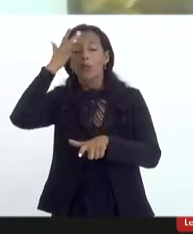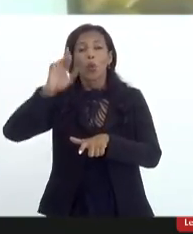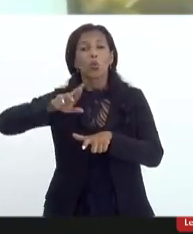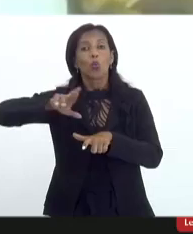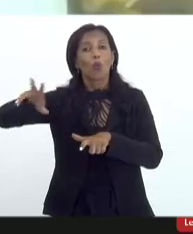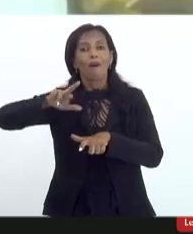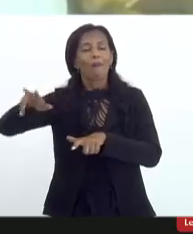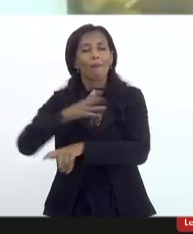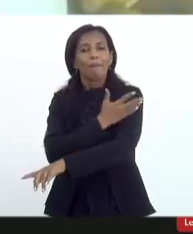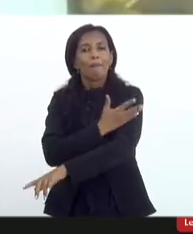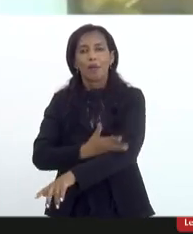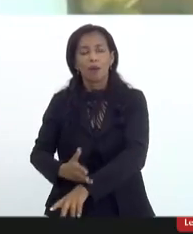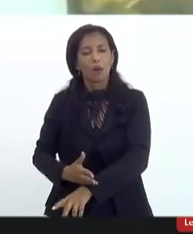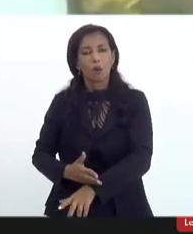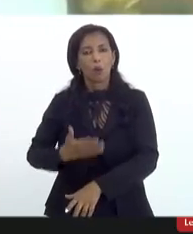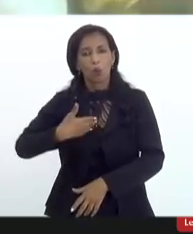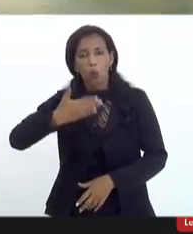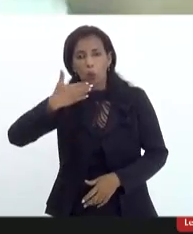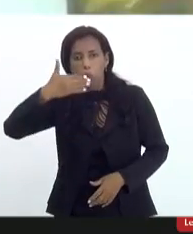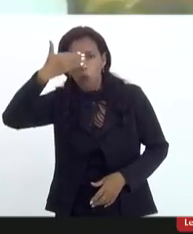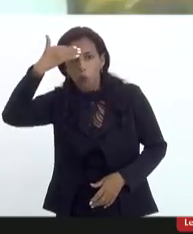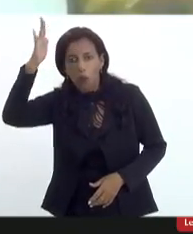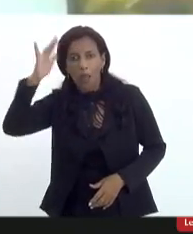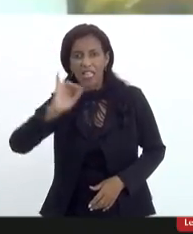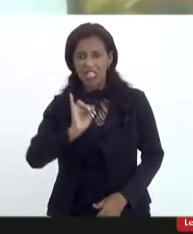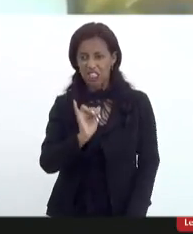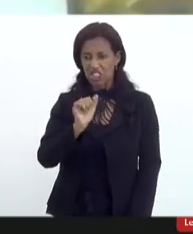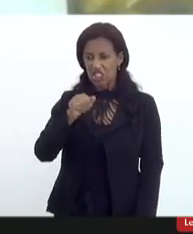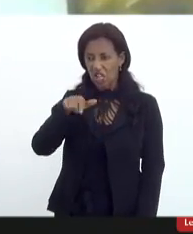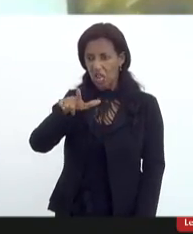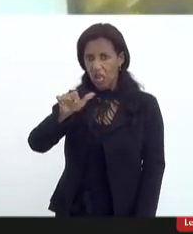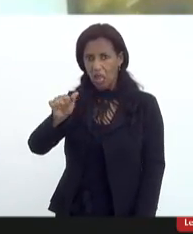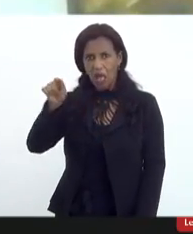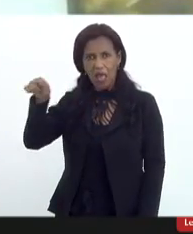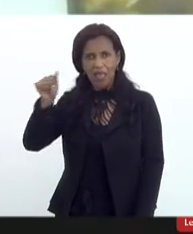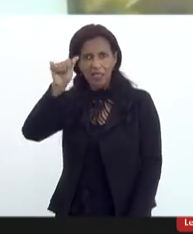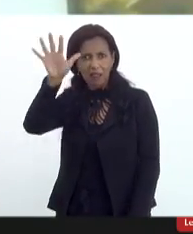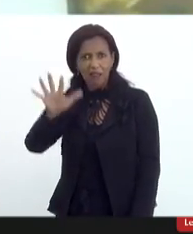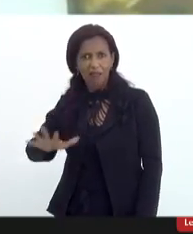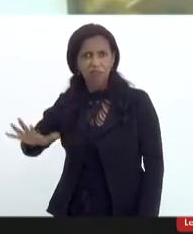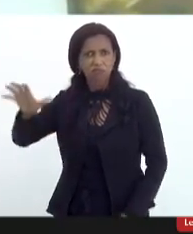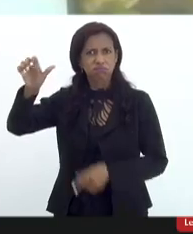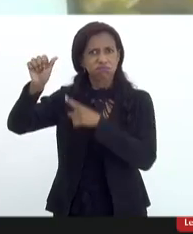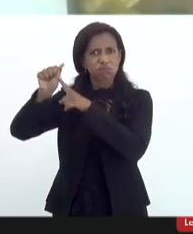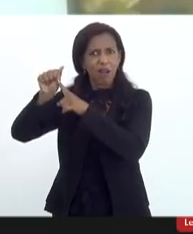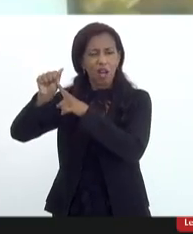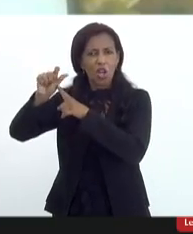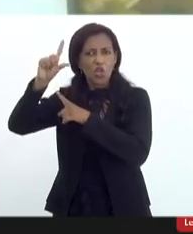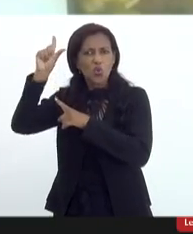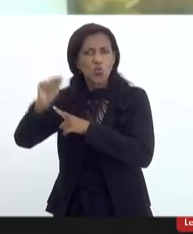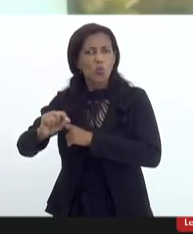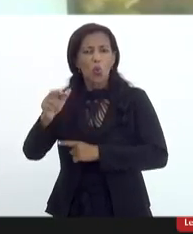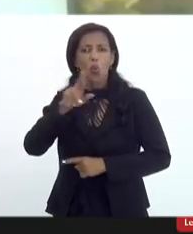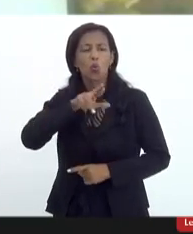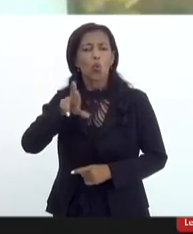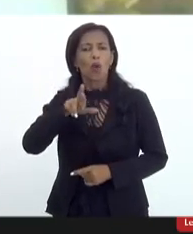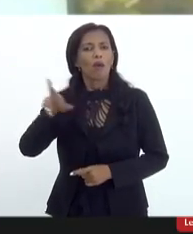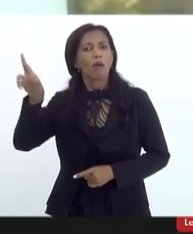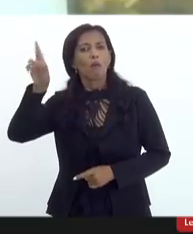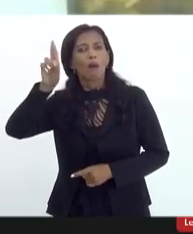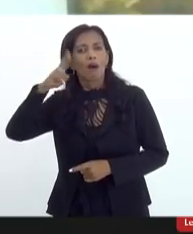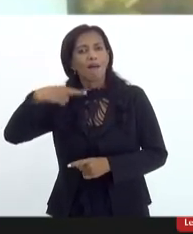brancas. O Islã presente em África. No mínimo, não é uma religião